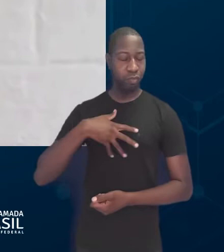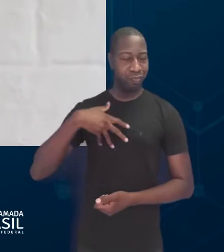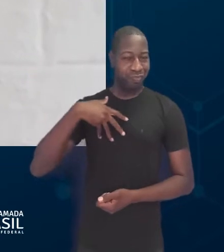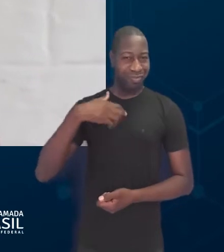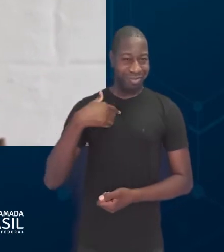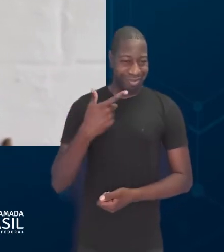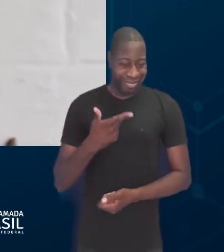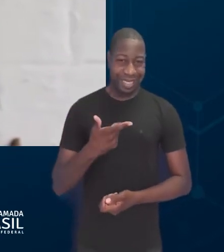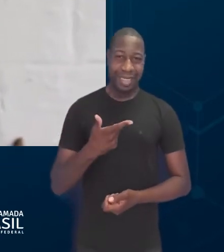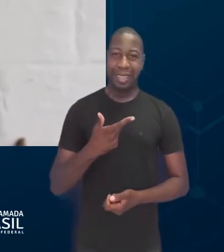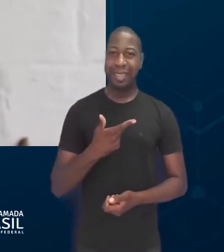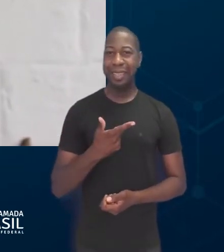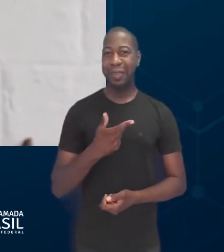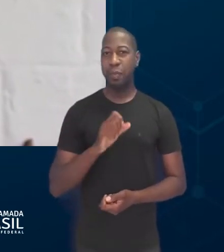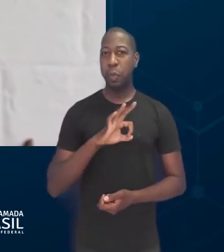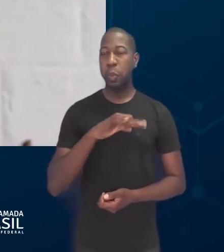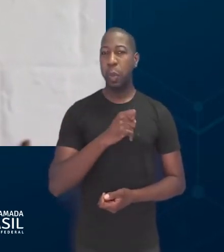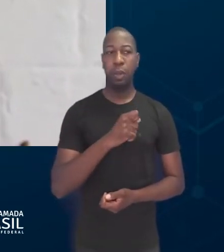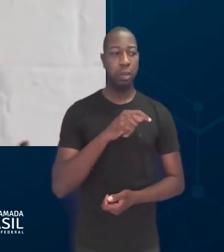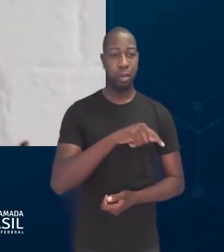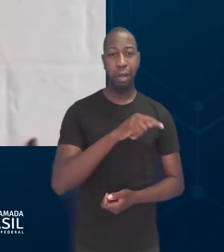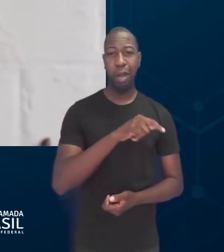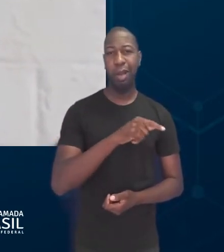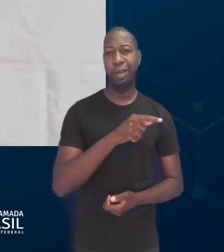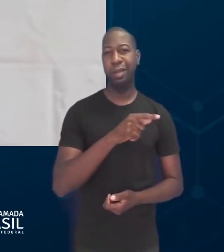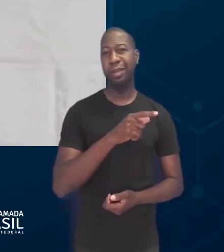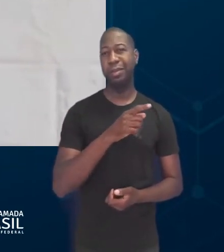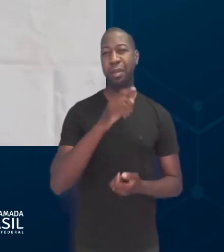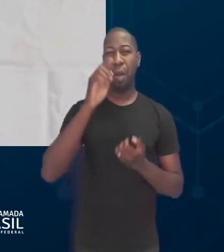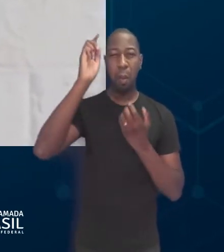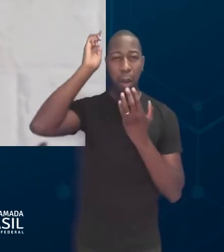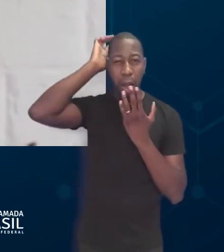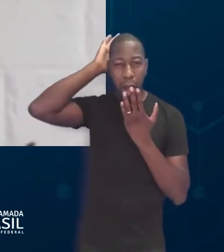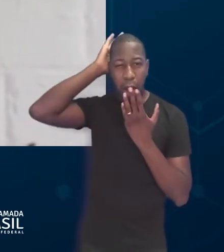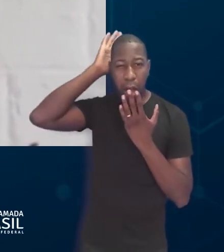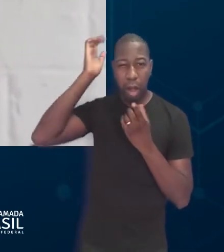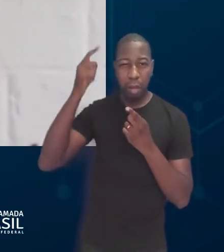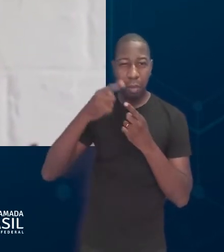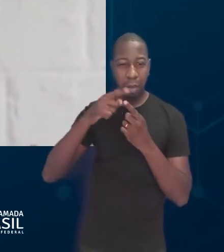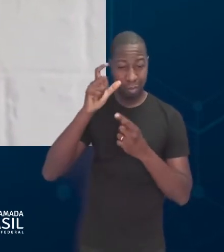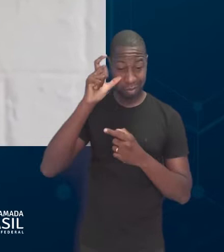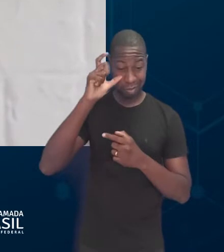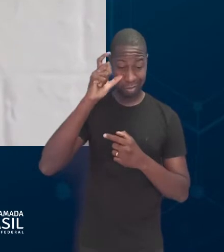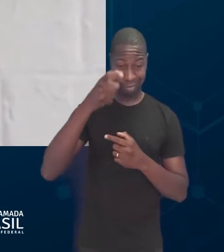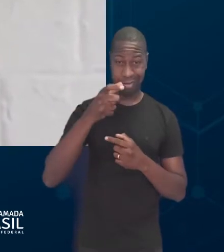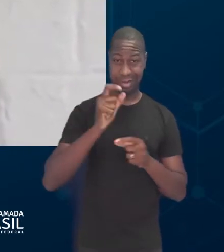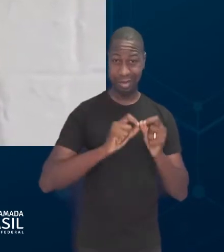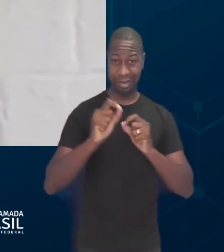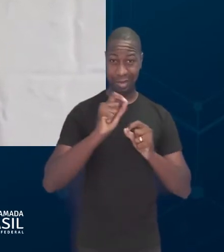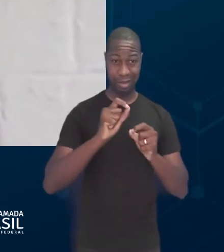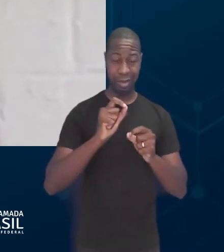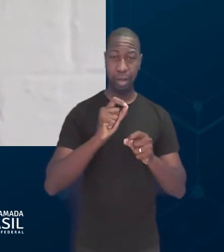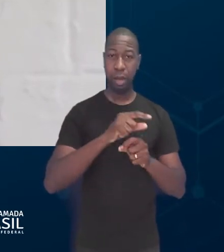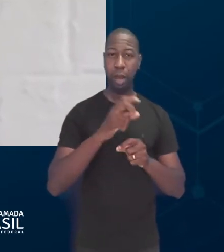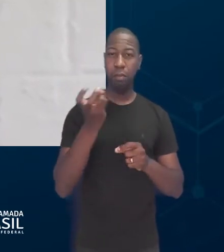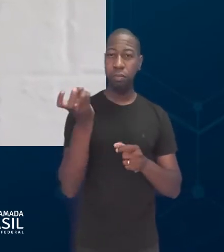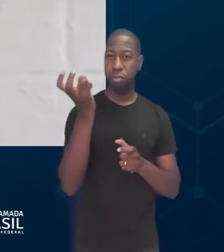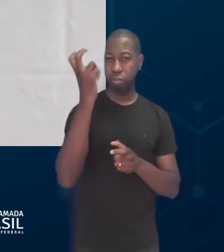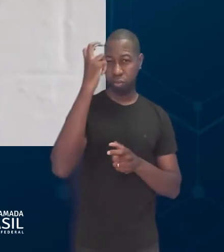grande para os povos indígenas, porque nosso interesse é trazer a cultura